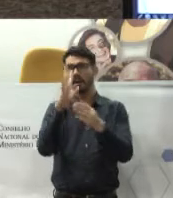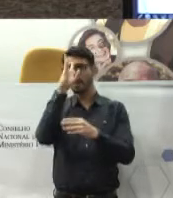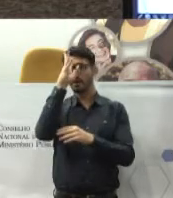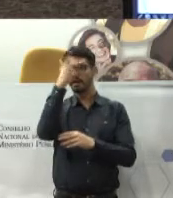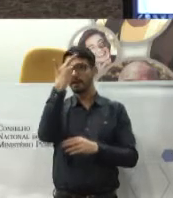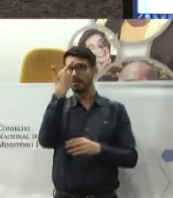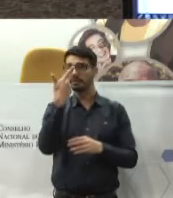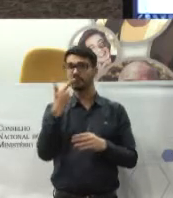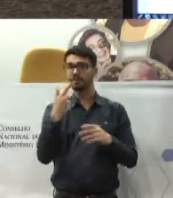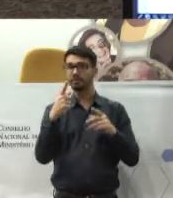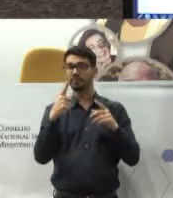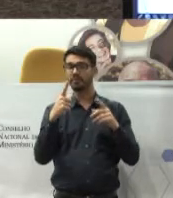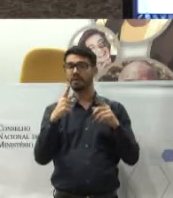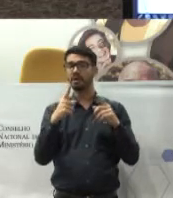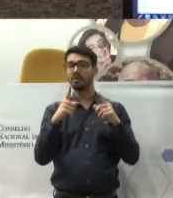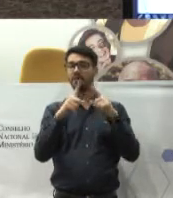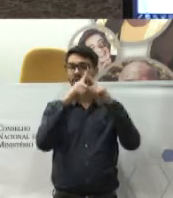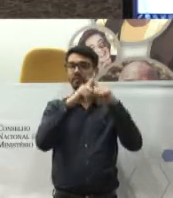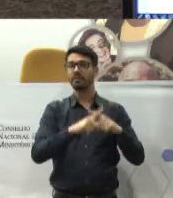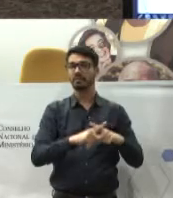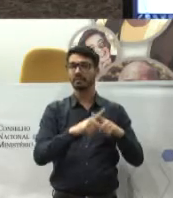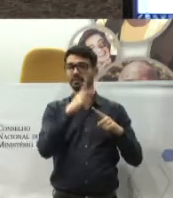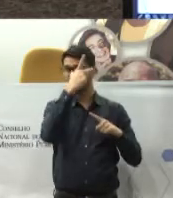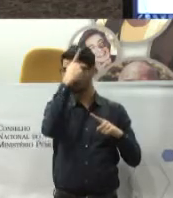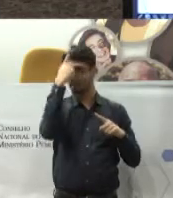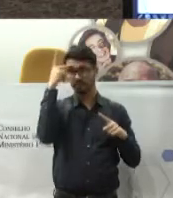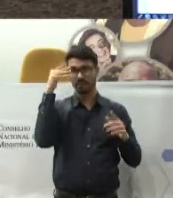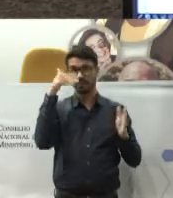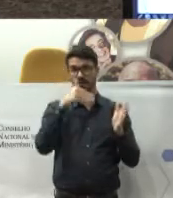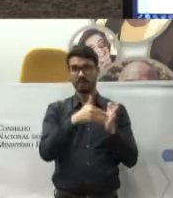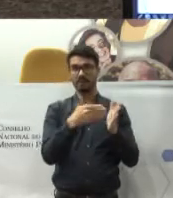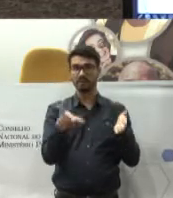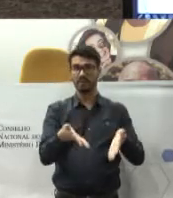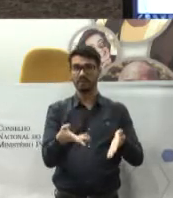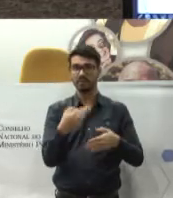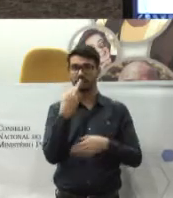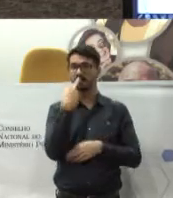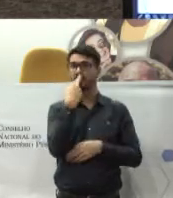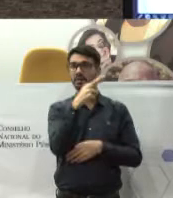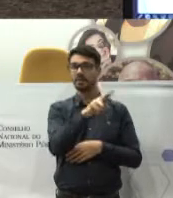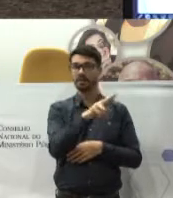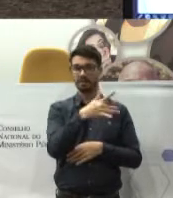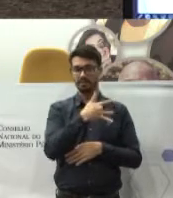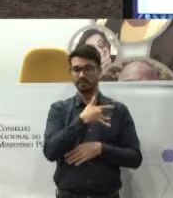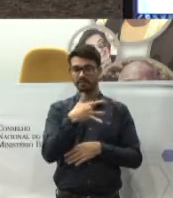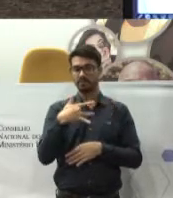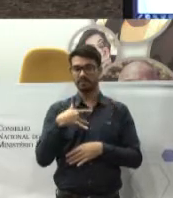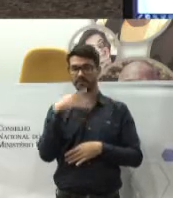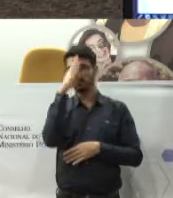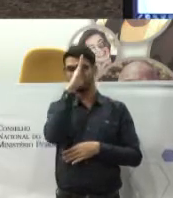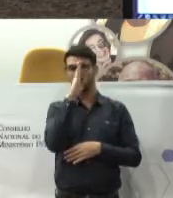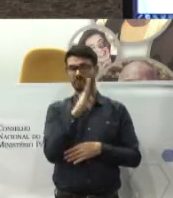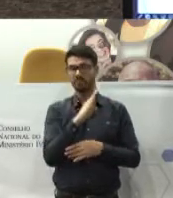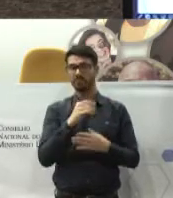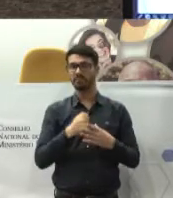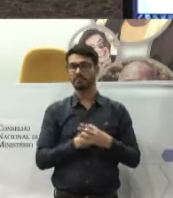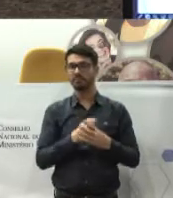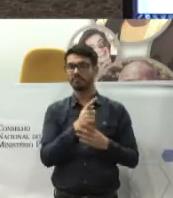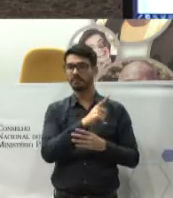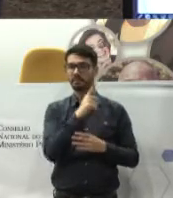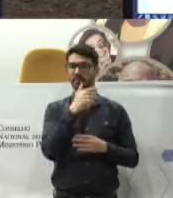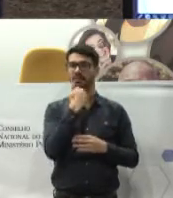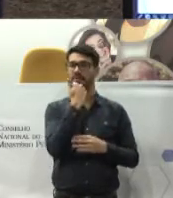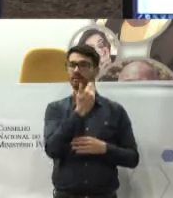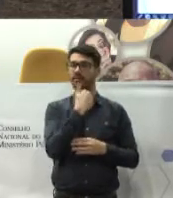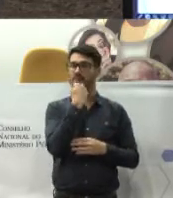conflito subjacente que faz com que todas as pessoas, até hoje, reclamem do sistema de saúde brasileiro como sendo um sistema que não atende